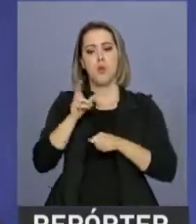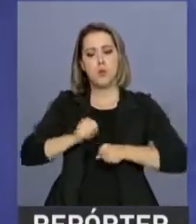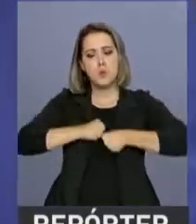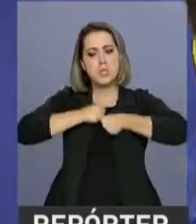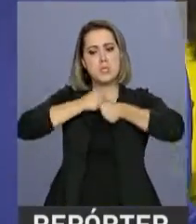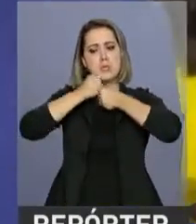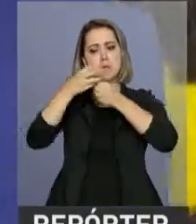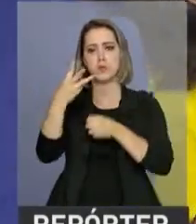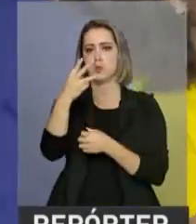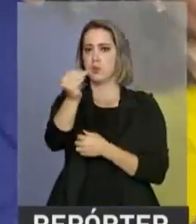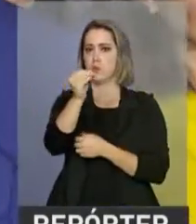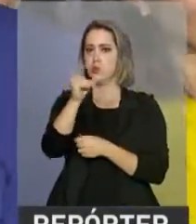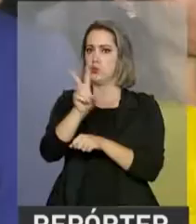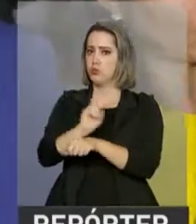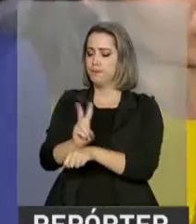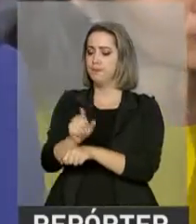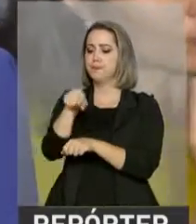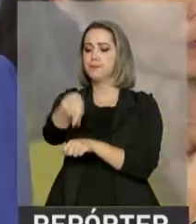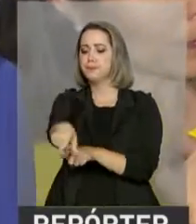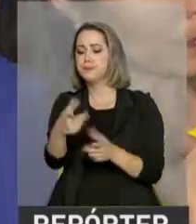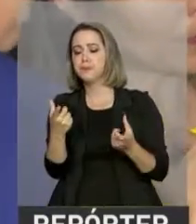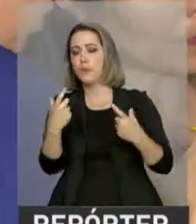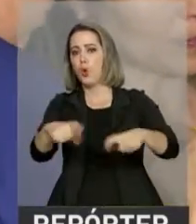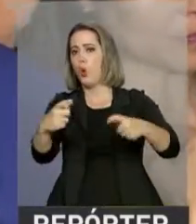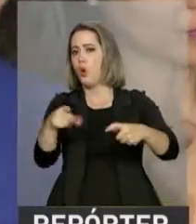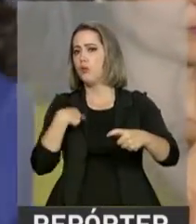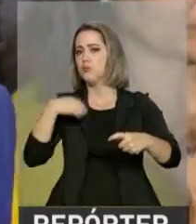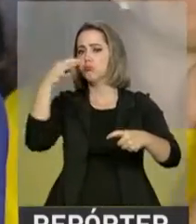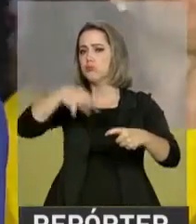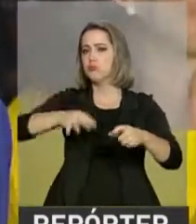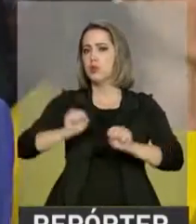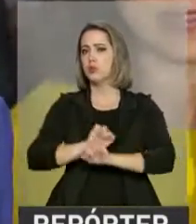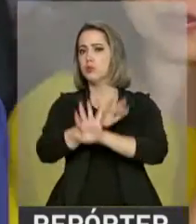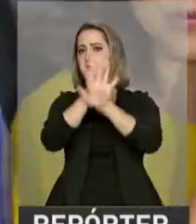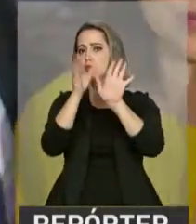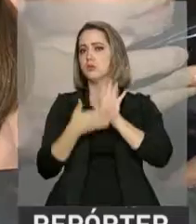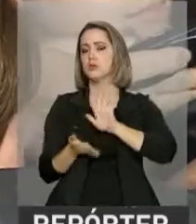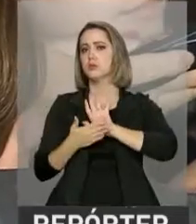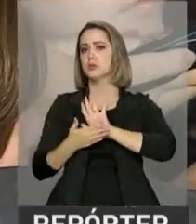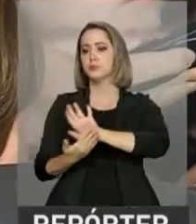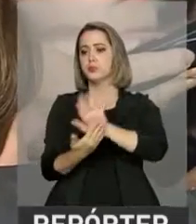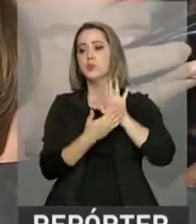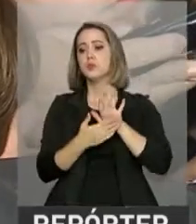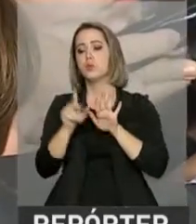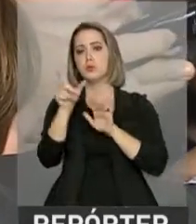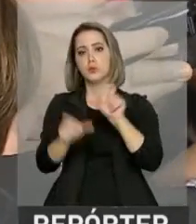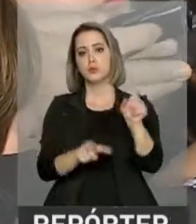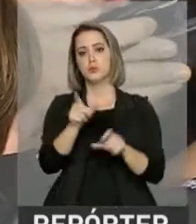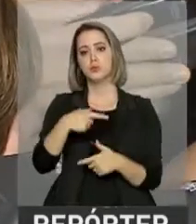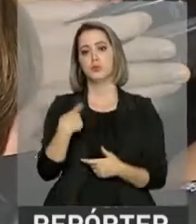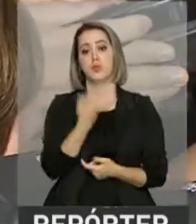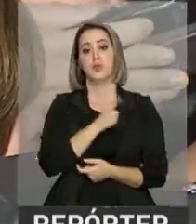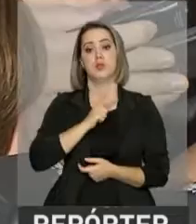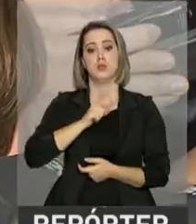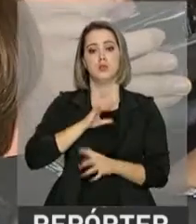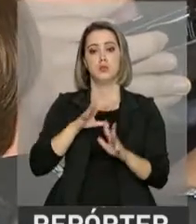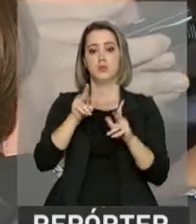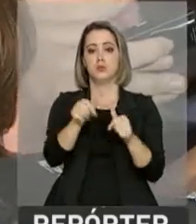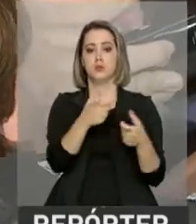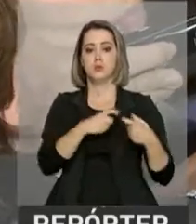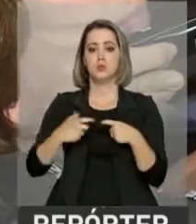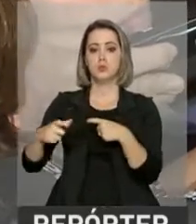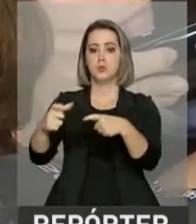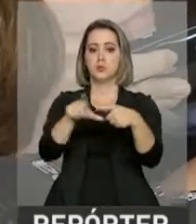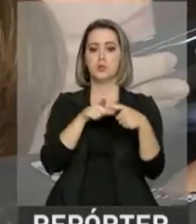Ministério vai realizar uma inspeção rigorosa e dar mais transparência ao consumidor. Nós temos gente praticamente em todos os